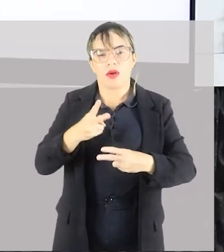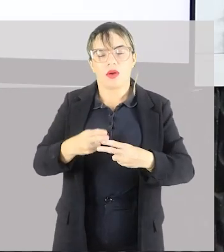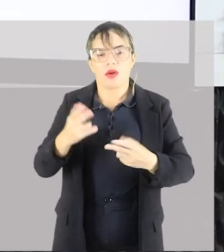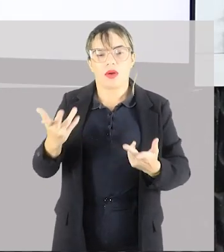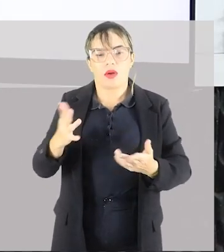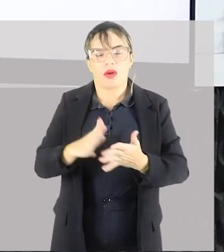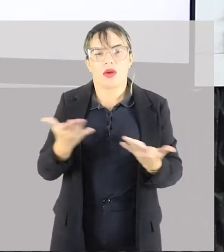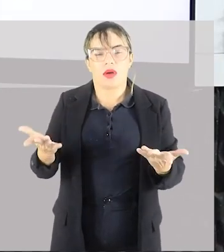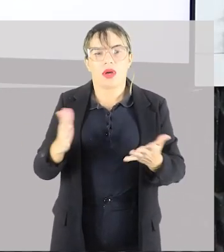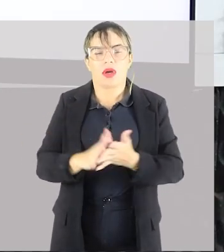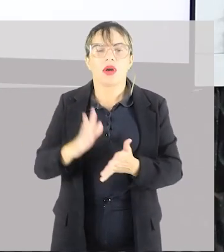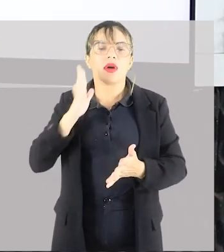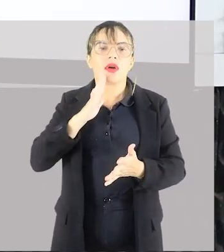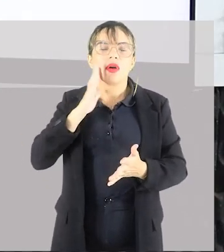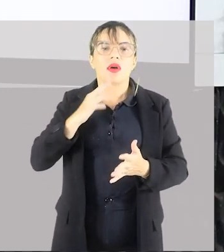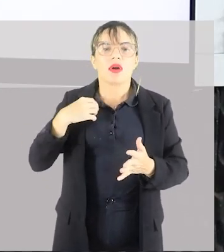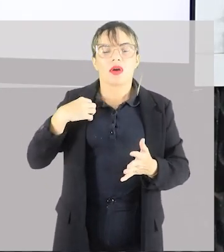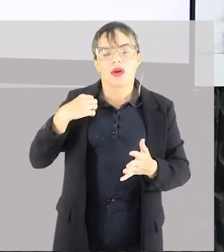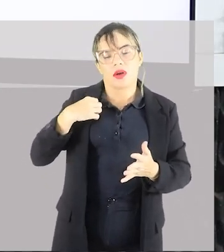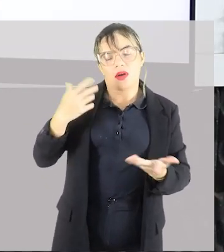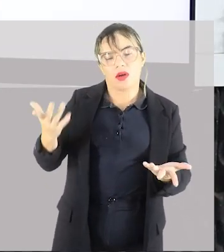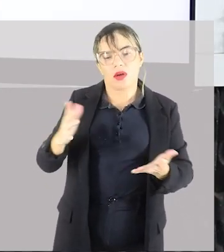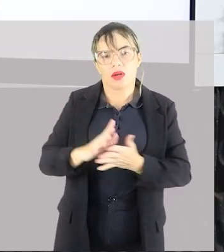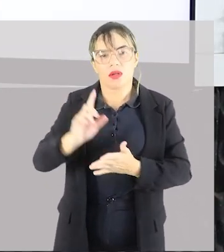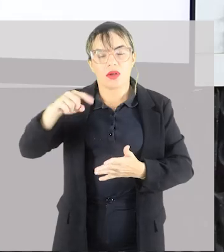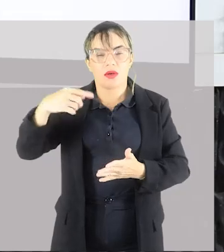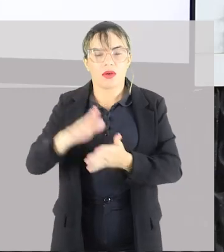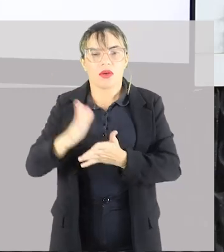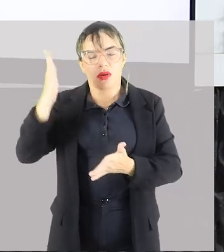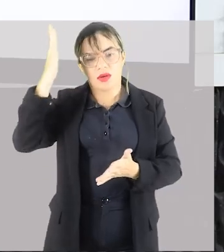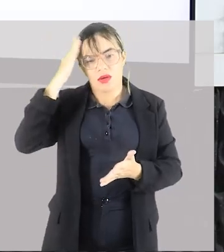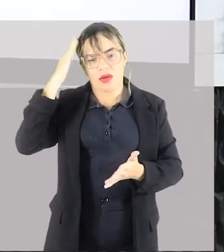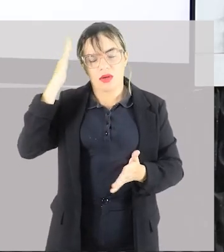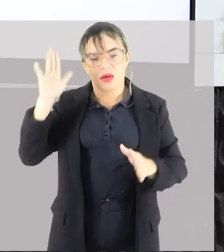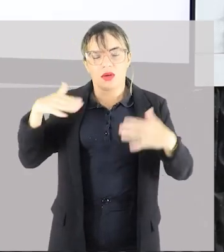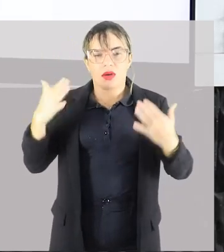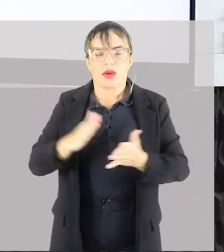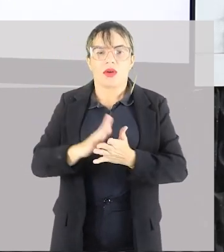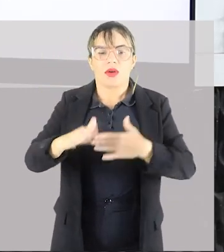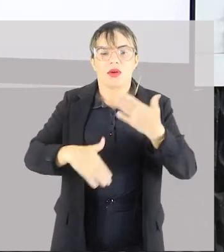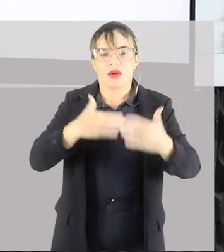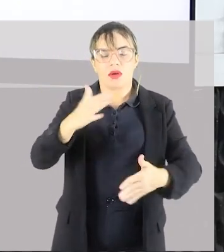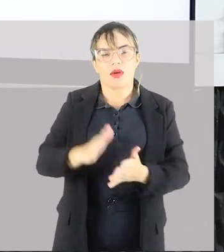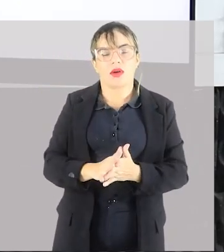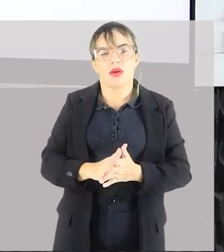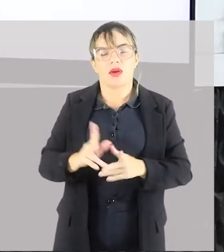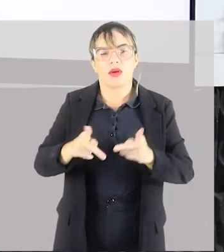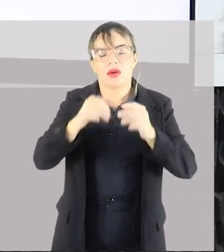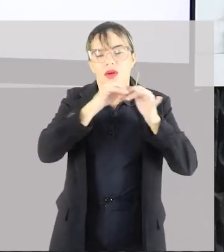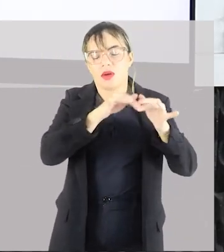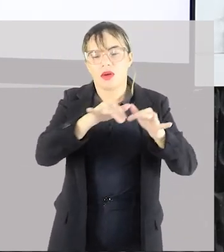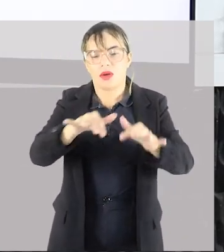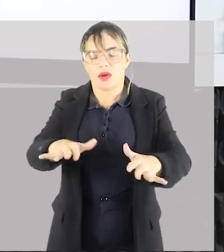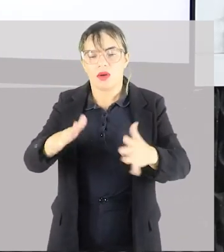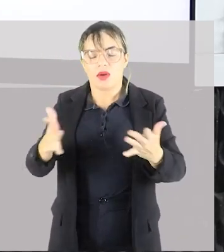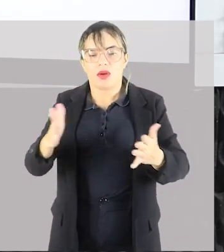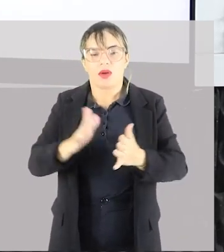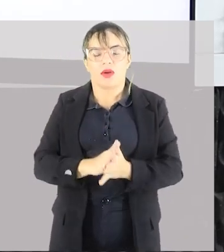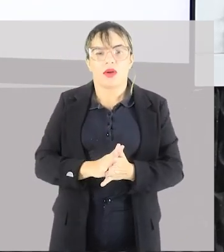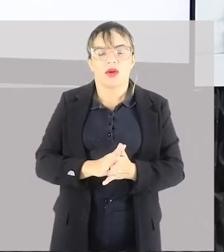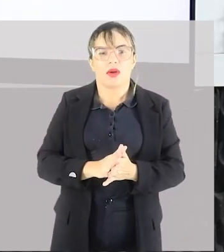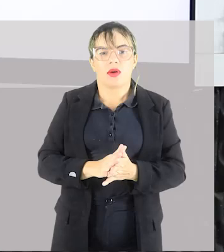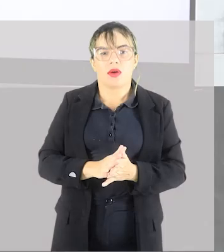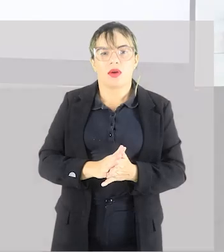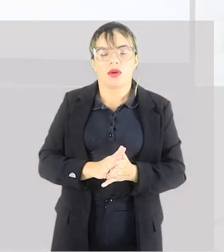camisa legal, não sabia nem o que era direito, vou ser bem sincero. Depois que eu fui entender, faz parte do processo de cultura de massa, é uma série que tem numa plataforma de